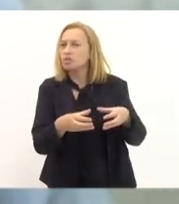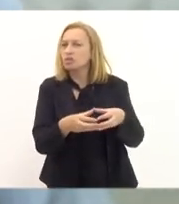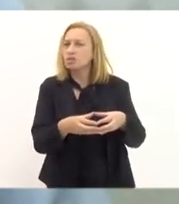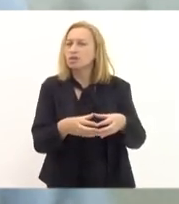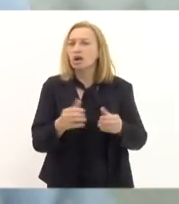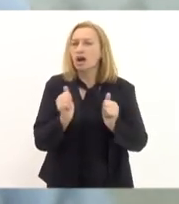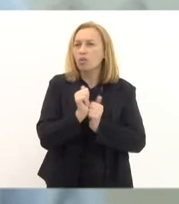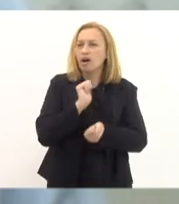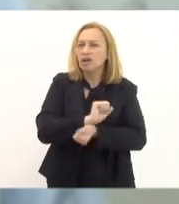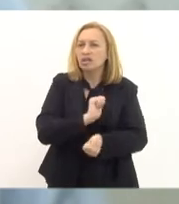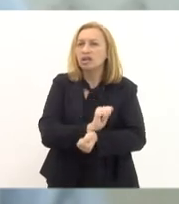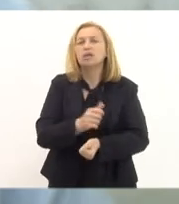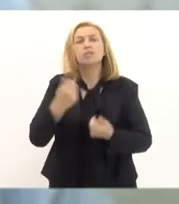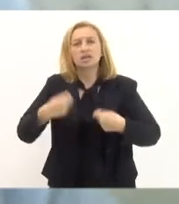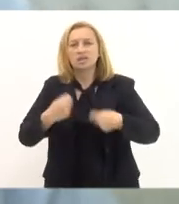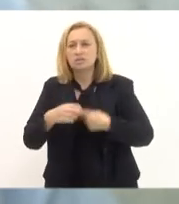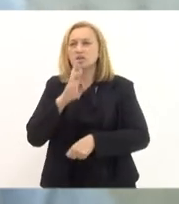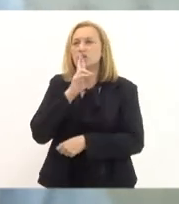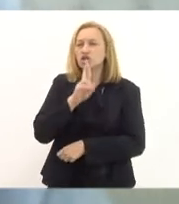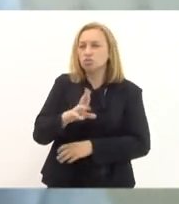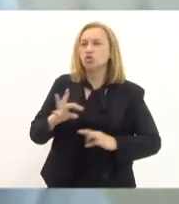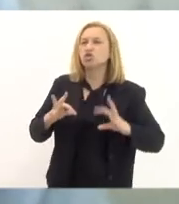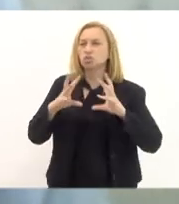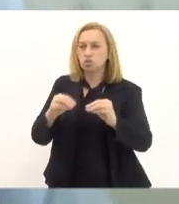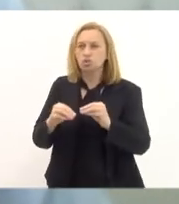vai ter uma